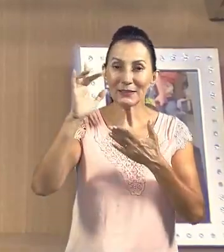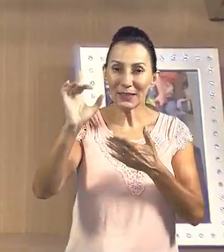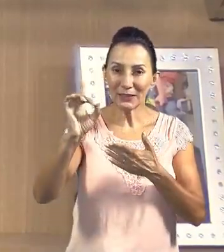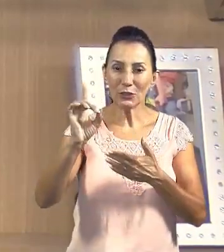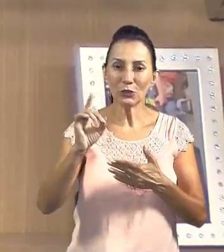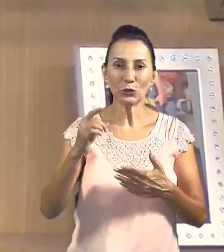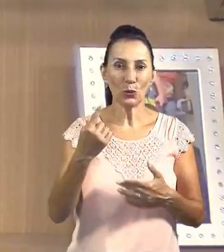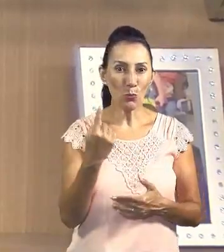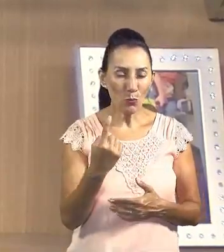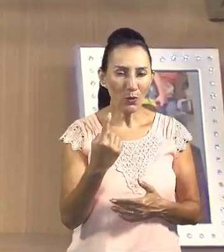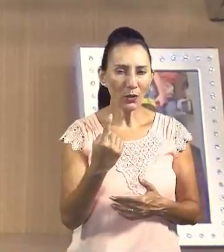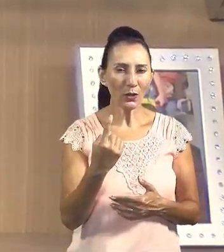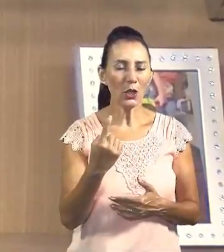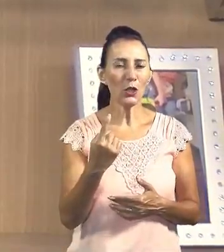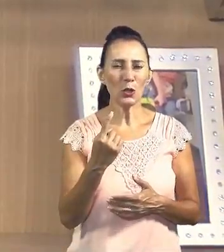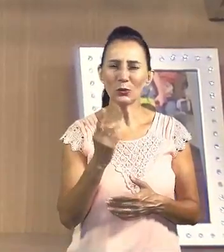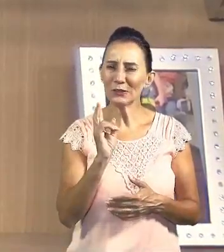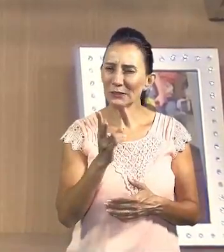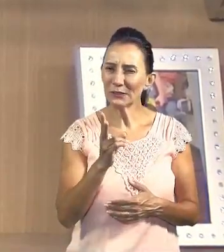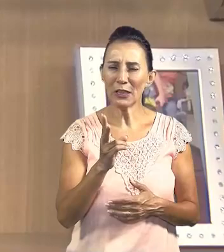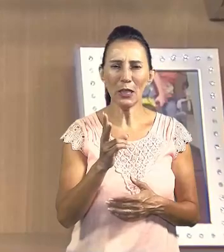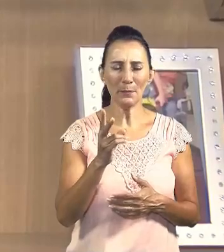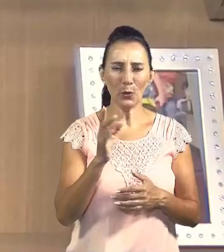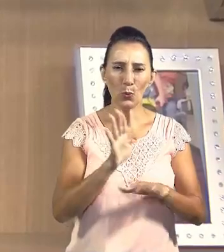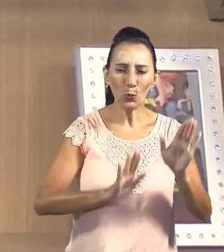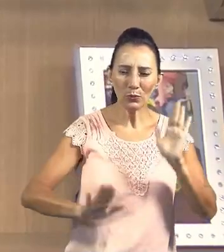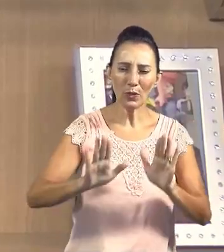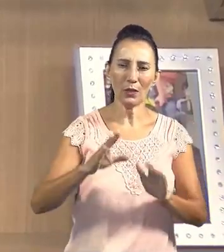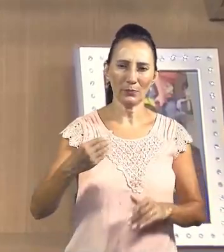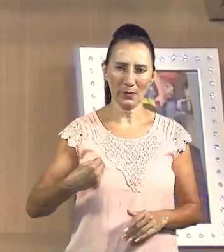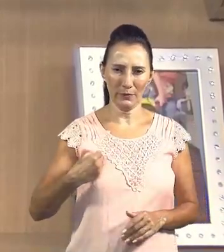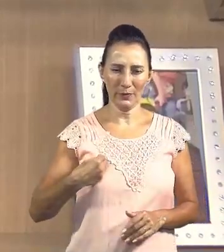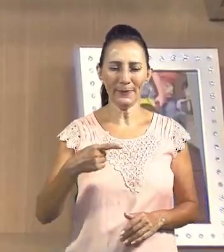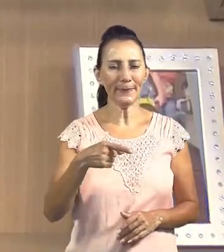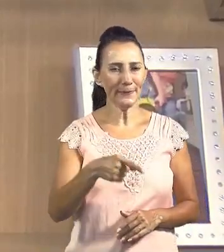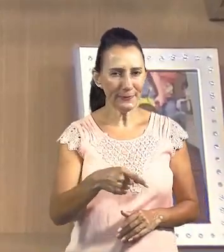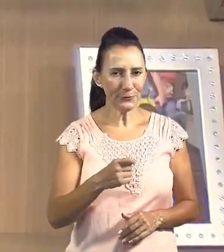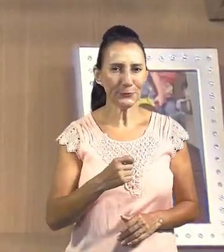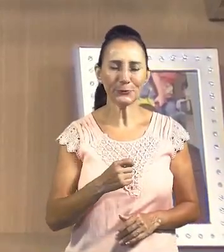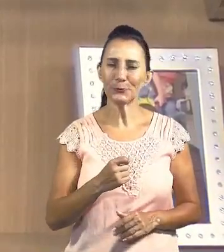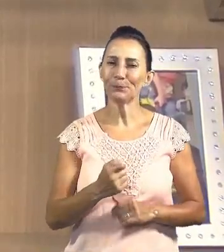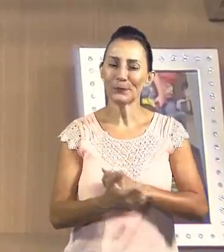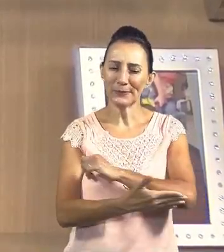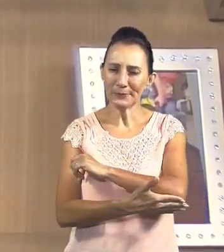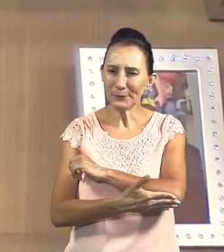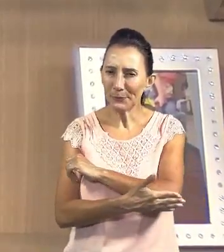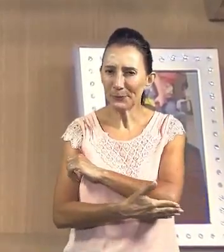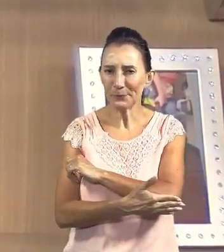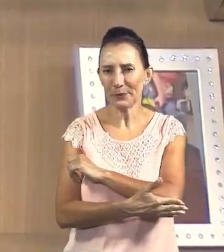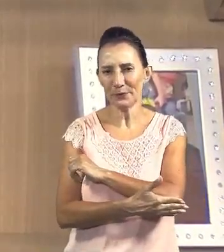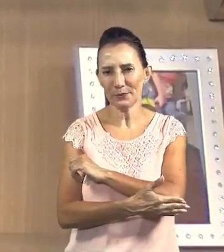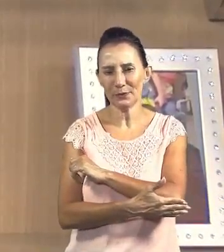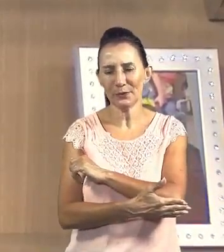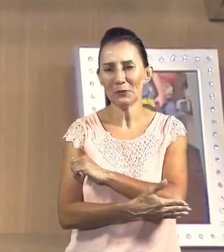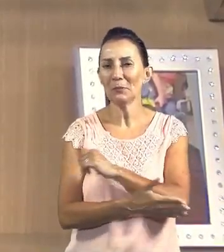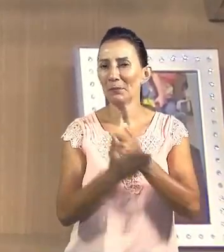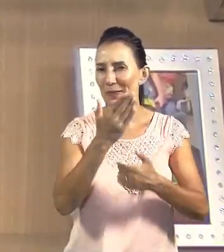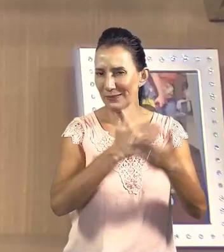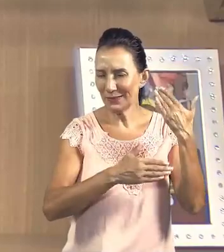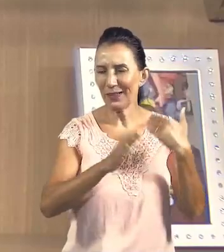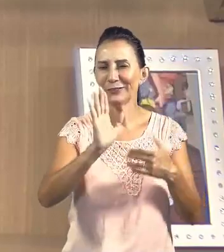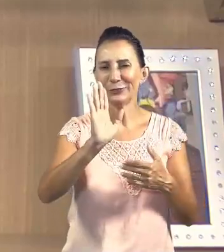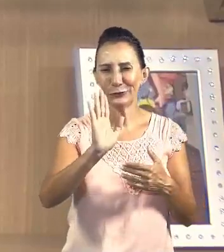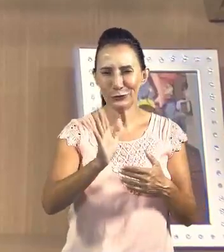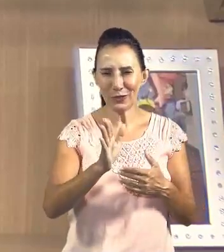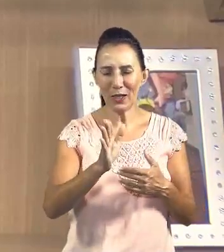coisa que eu procurei vigiar na minha vida é esta área aqui. Então eu abordo muitos aspectos do ciúme, como eu já